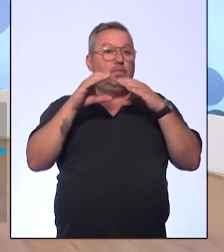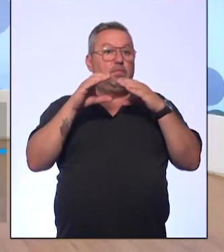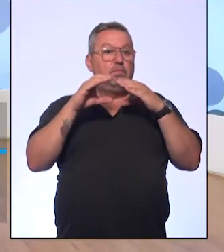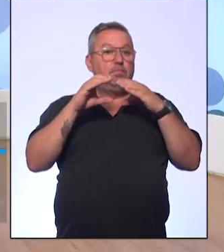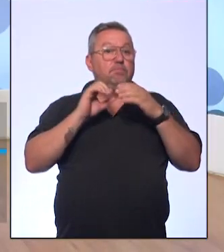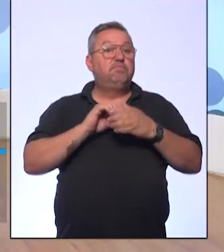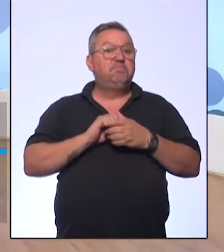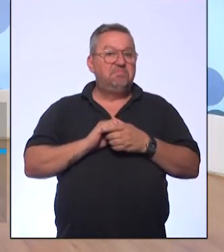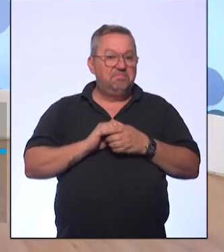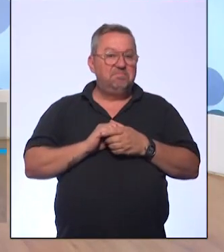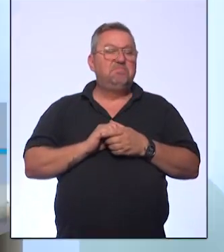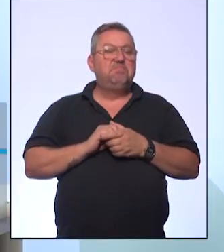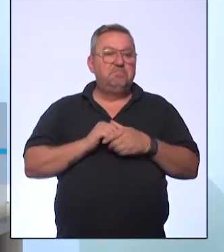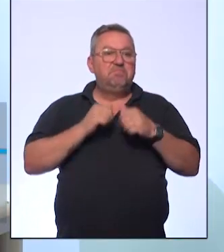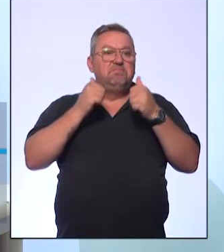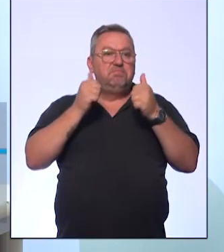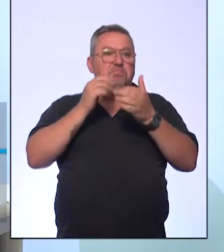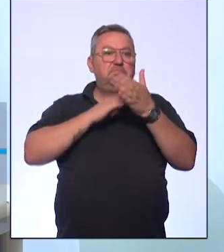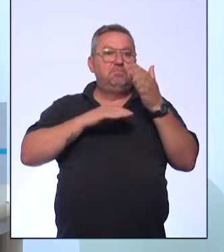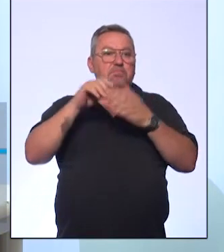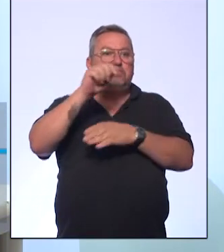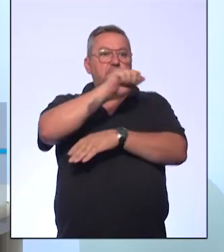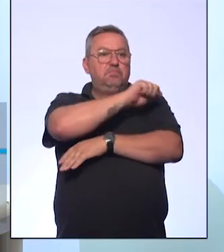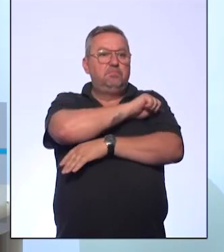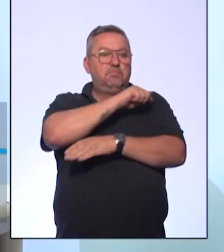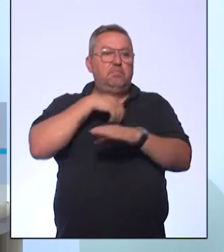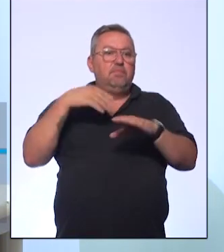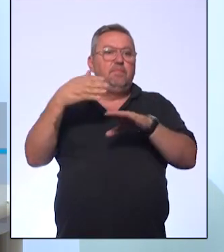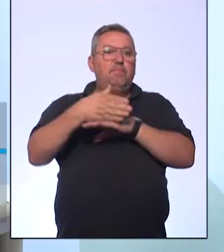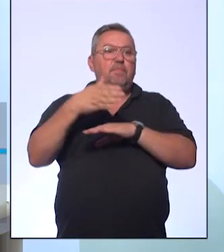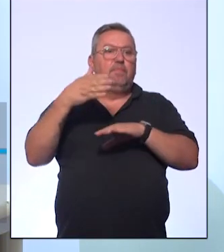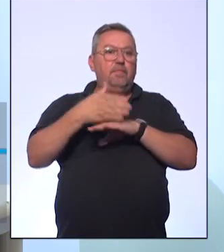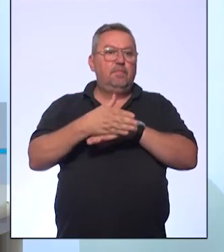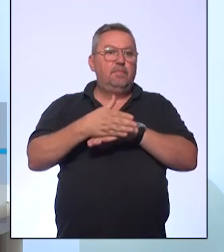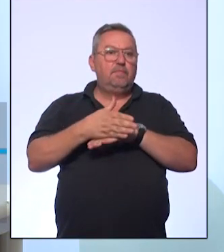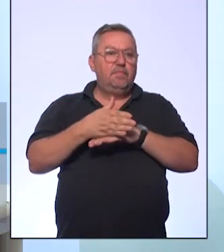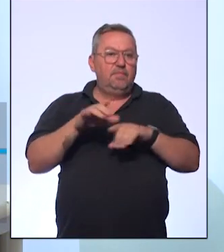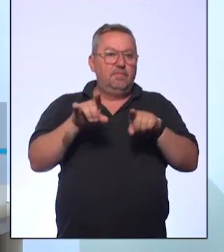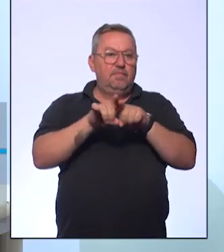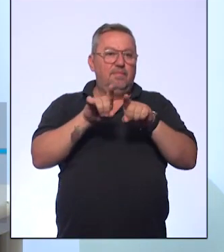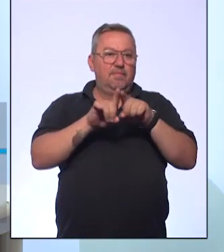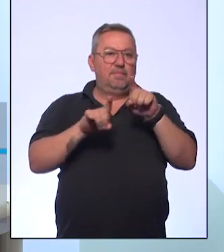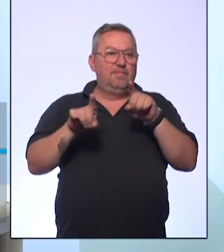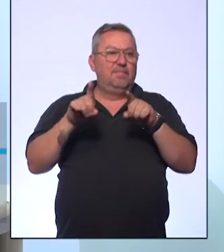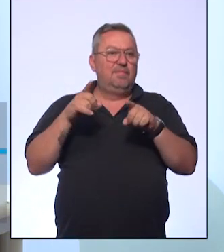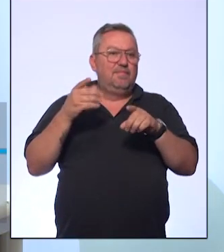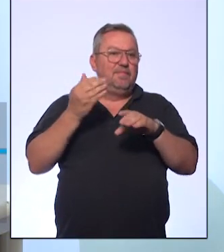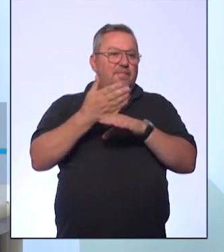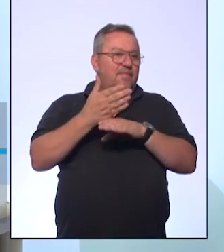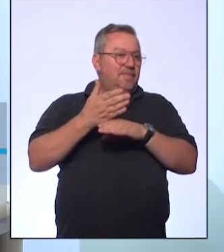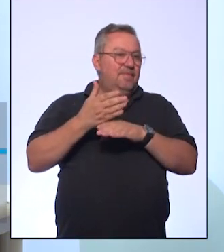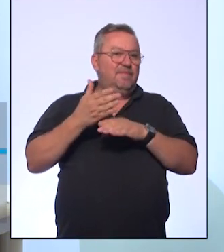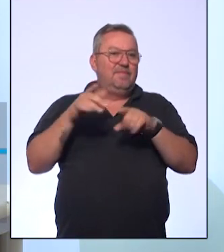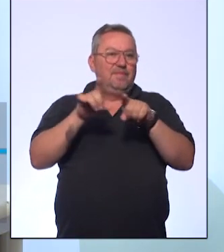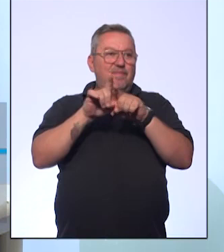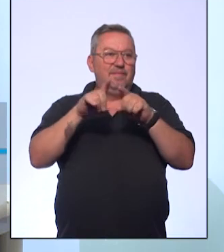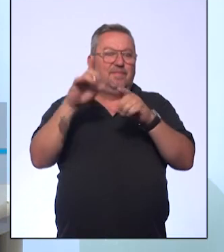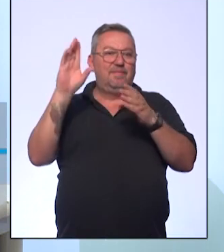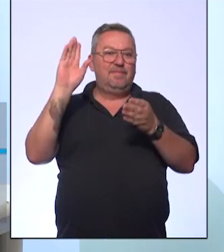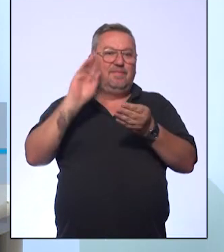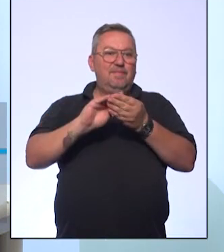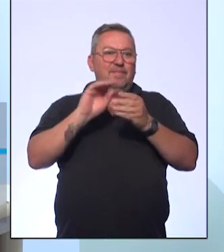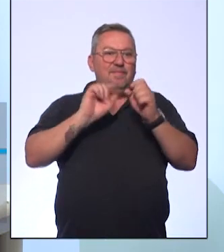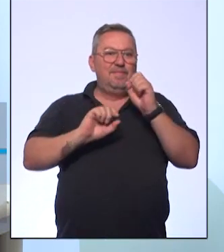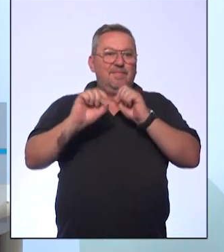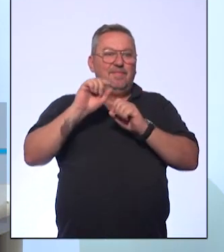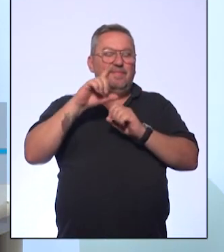professora. Muito bom, todos os estudantes, né, participem mesmo, deixa aí a sua contribuição. Então, resumidamente, né, o